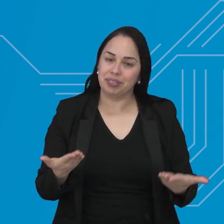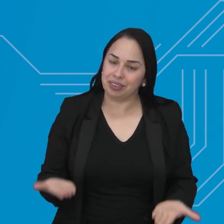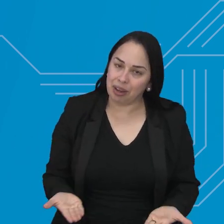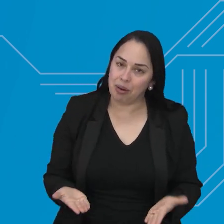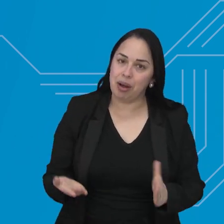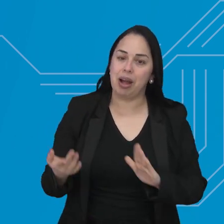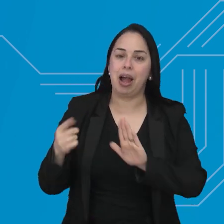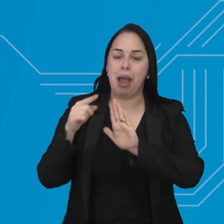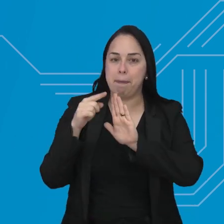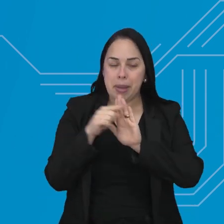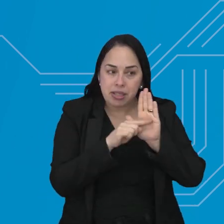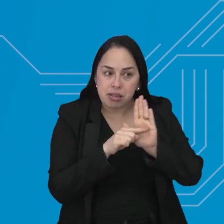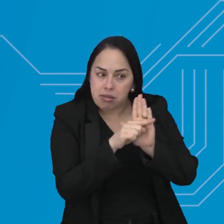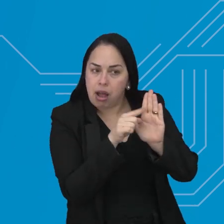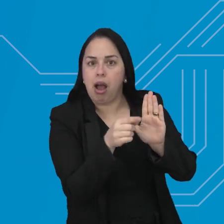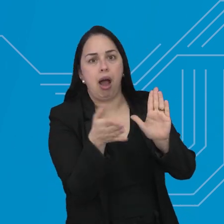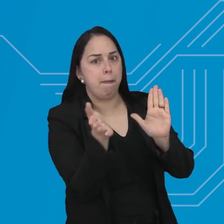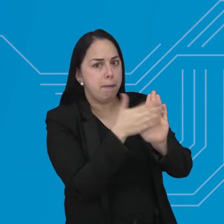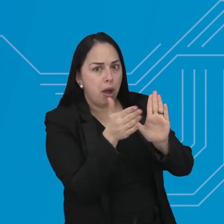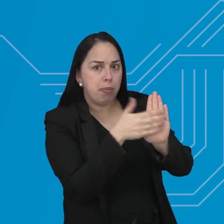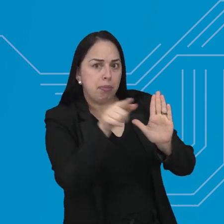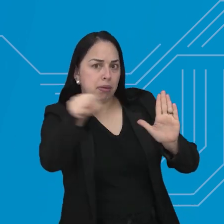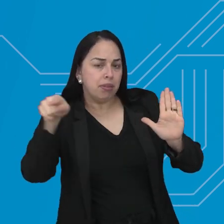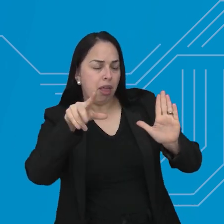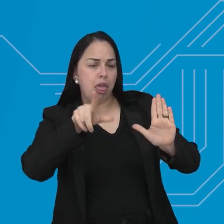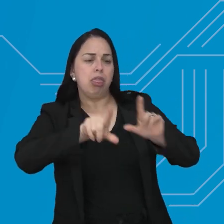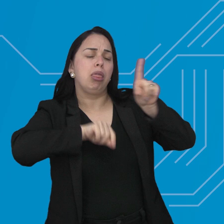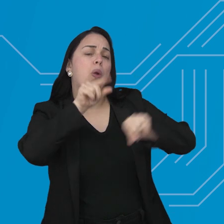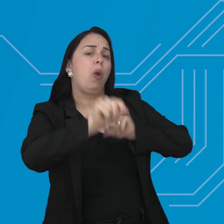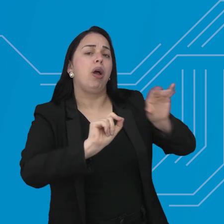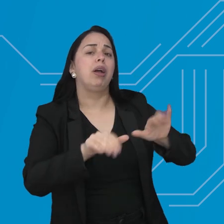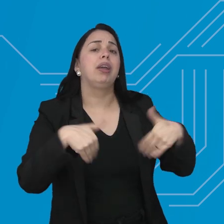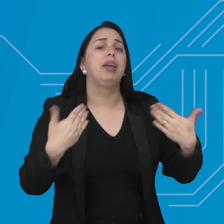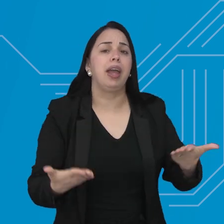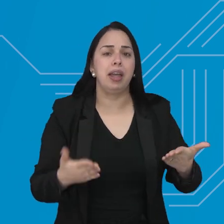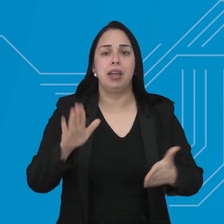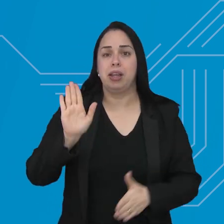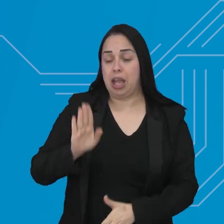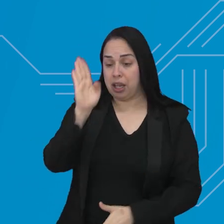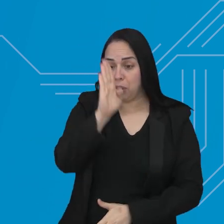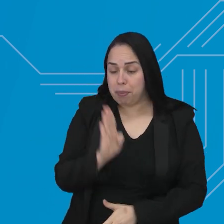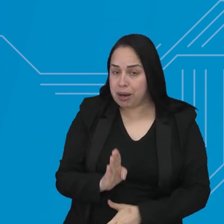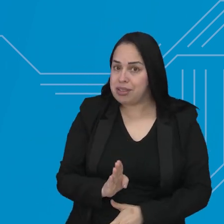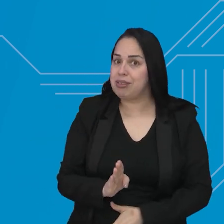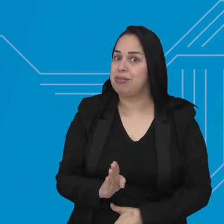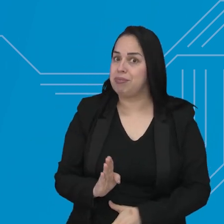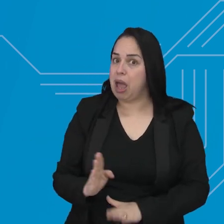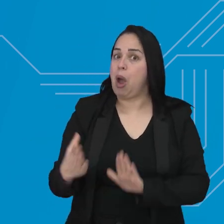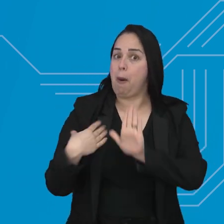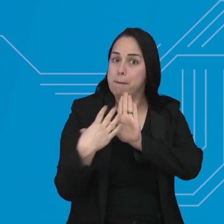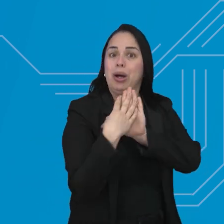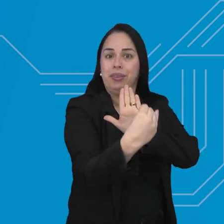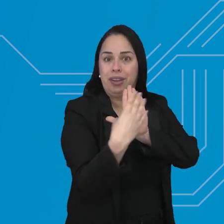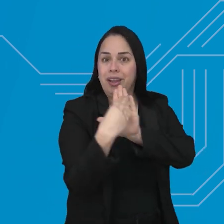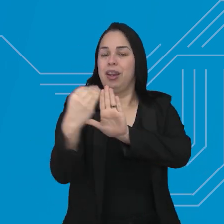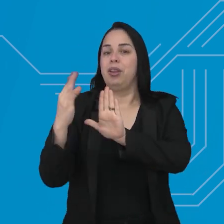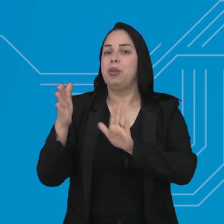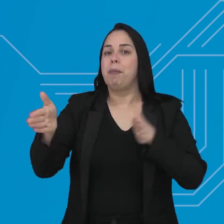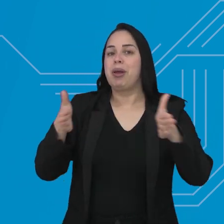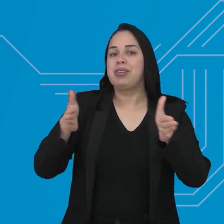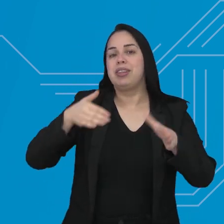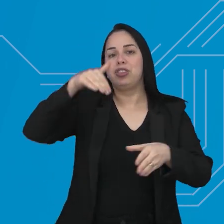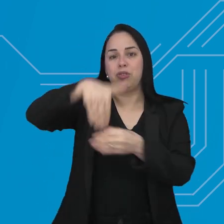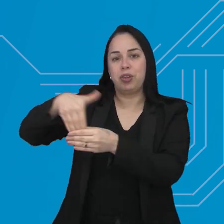municipais. Aí é pesquisar as propostas para decidir o seu voto. E o Brasil é exemplo para o mundo quando falamos no processo de